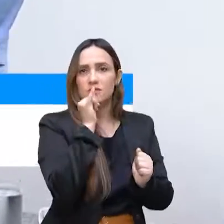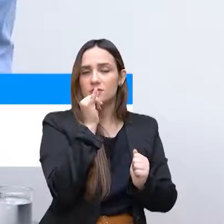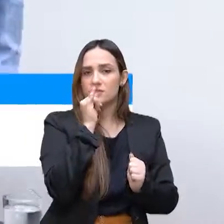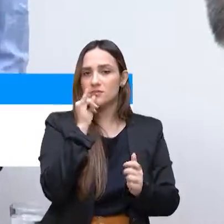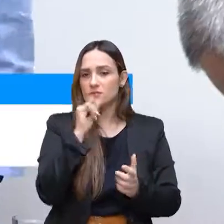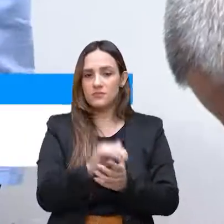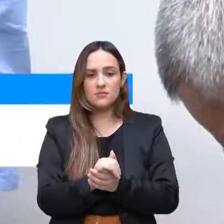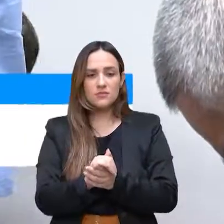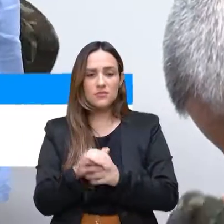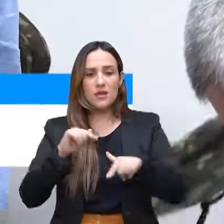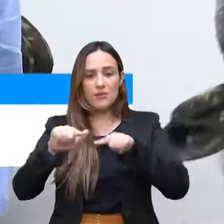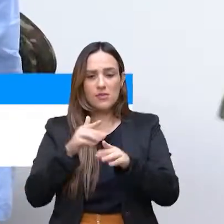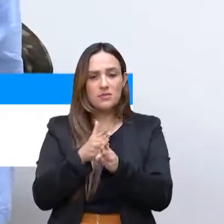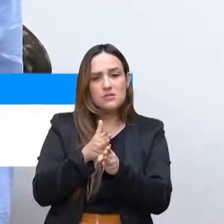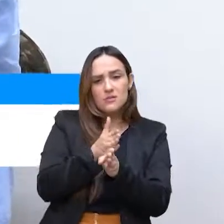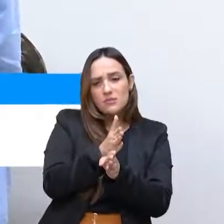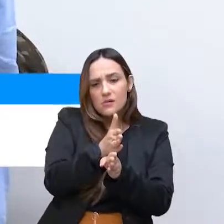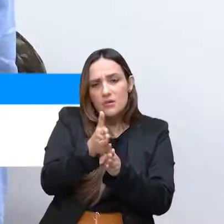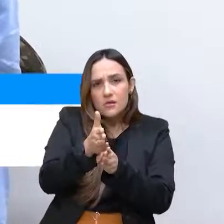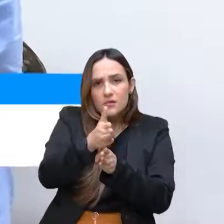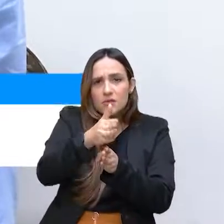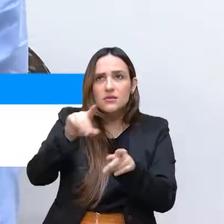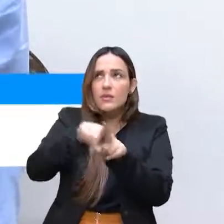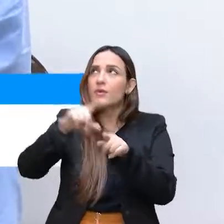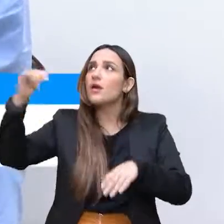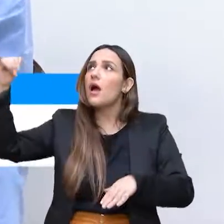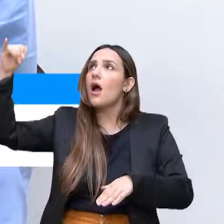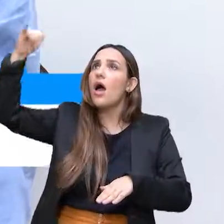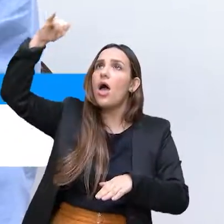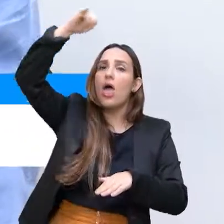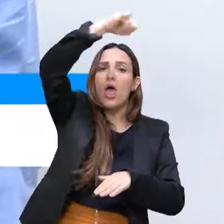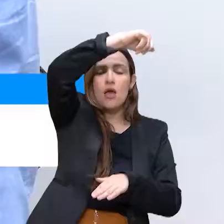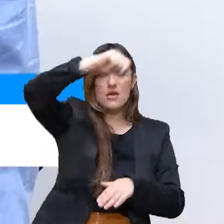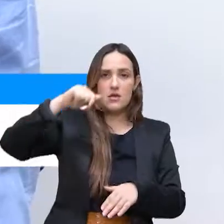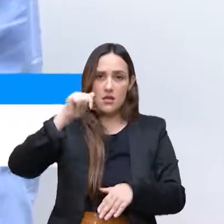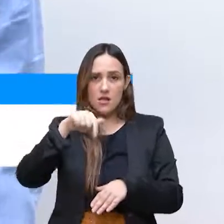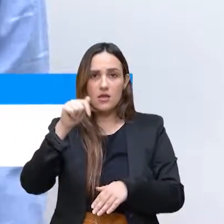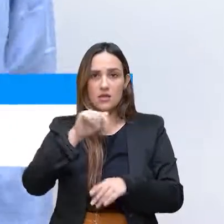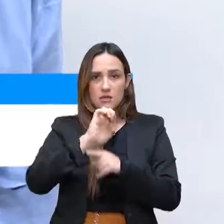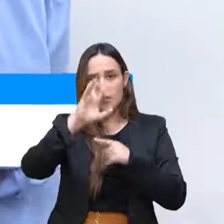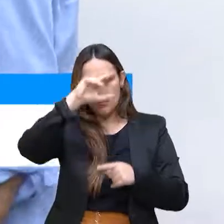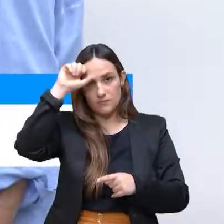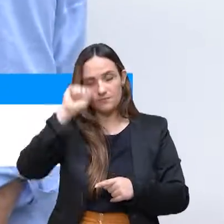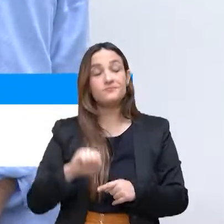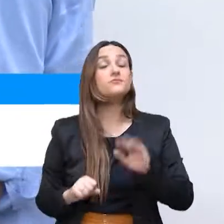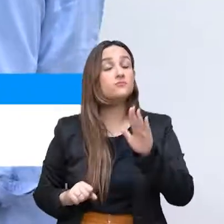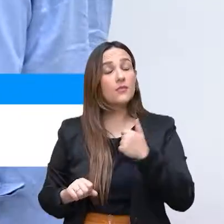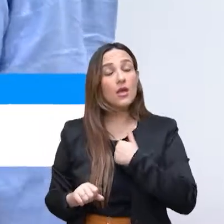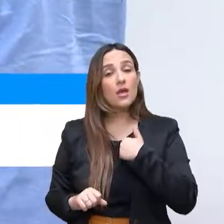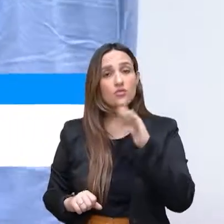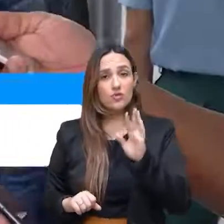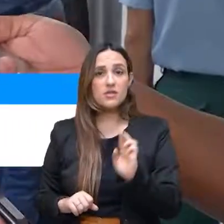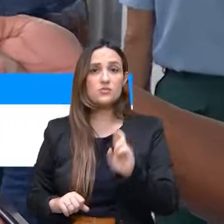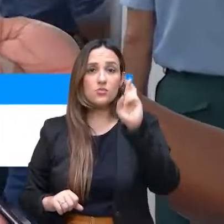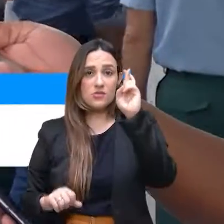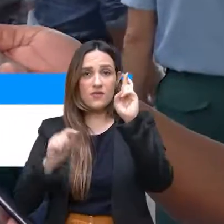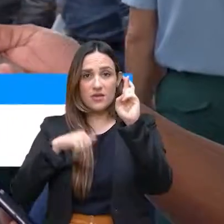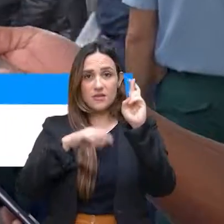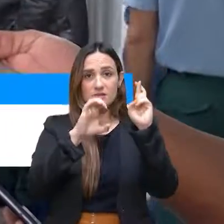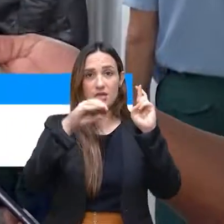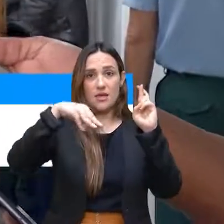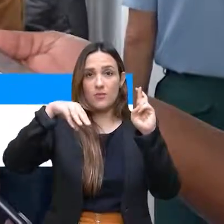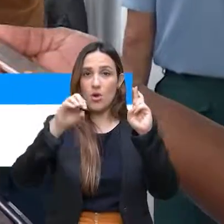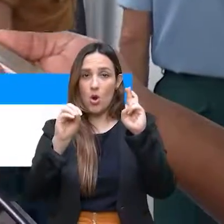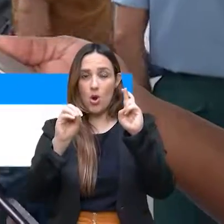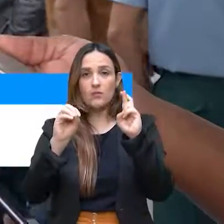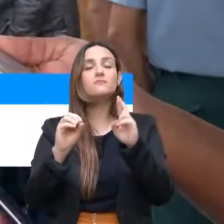em conjunto com outros órgãos, como, por exemplo, as ações na fronteira e no espaço aéreo de Mato Grosso do Sul. Eu